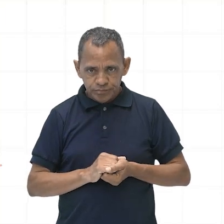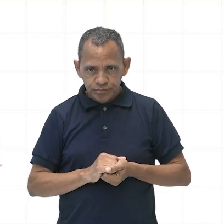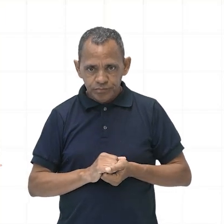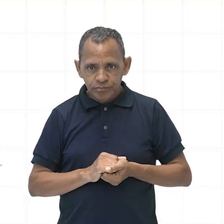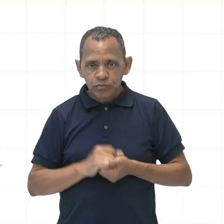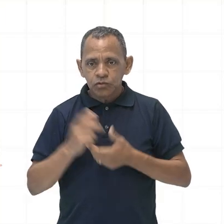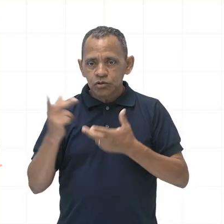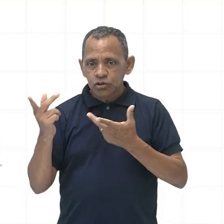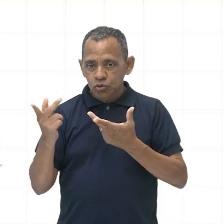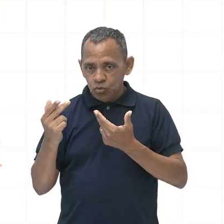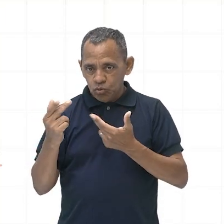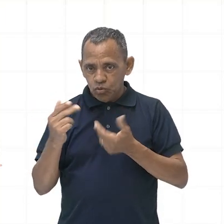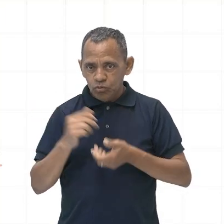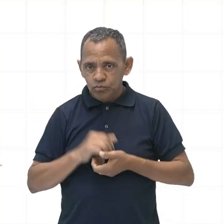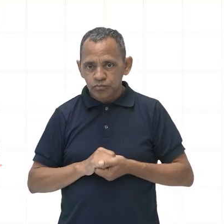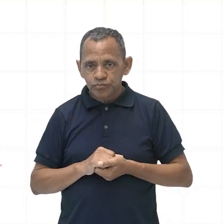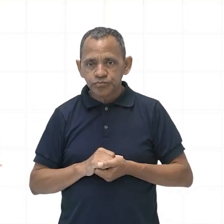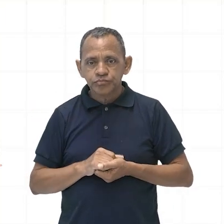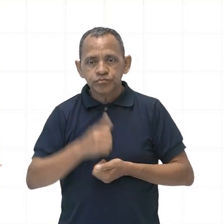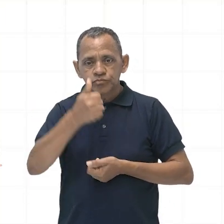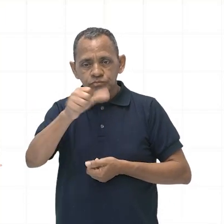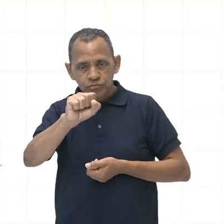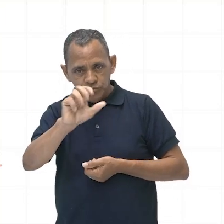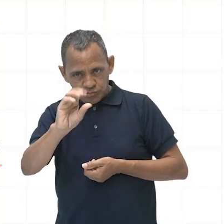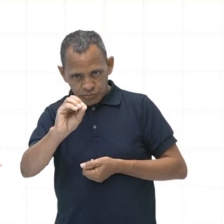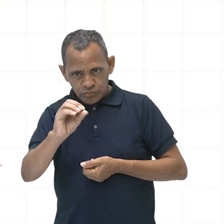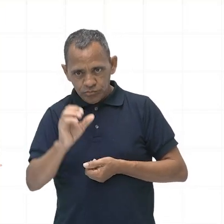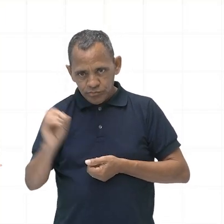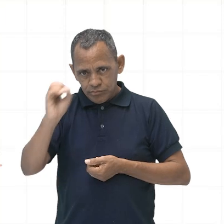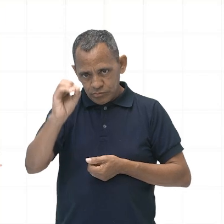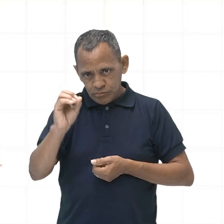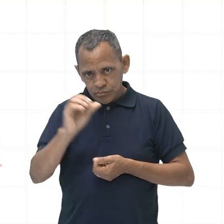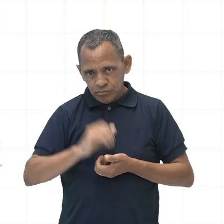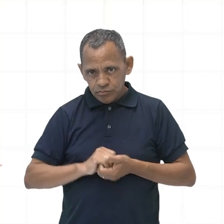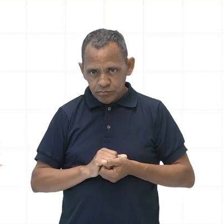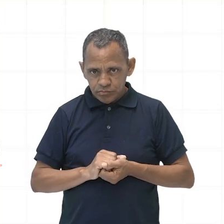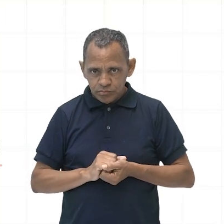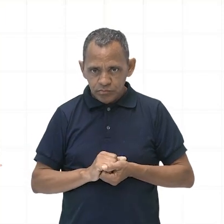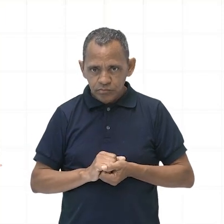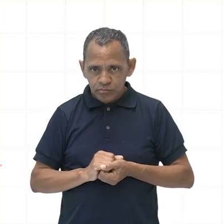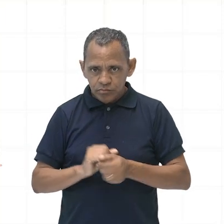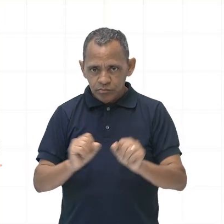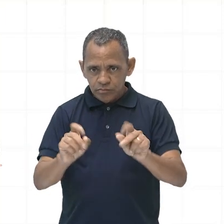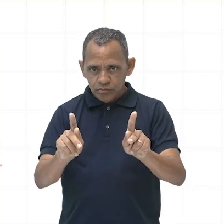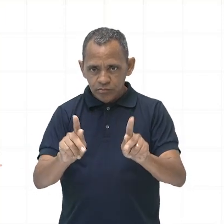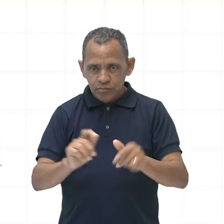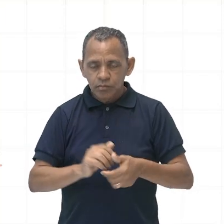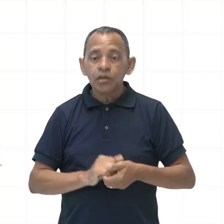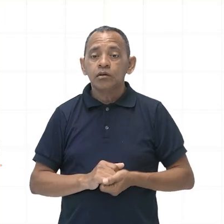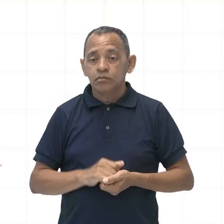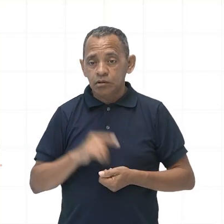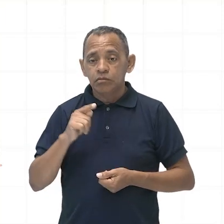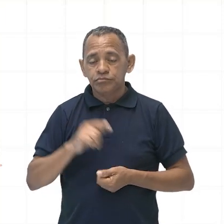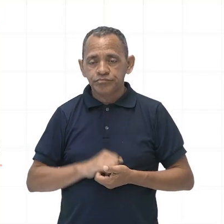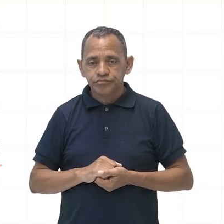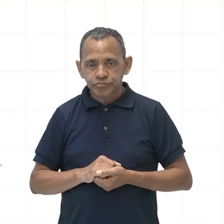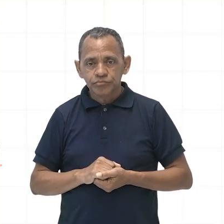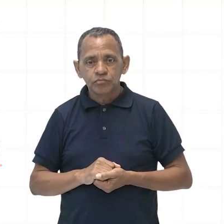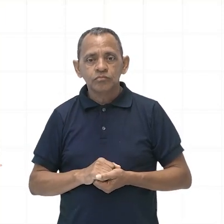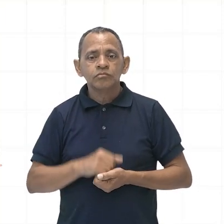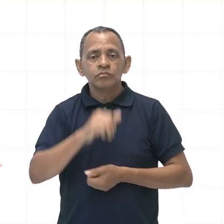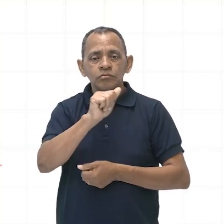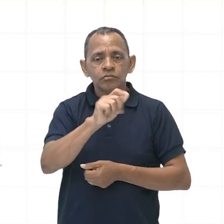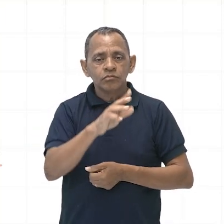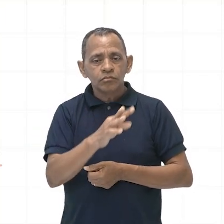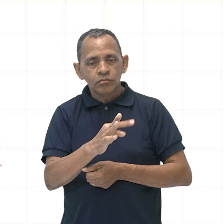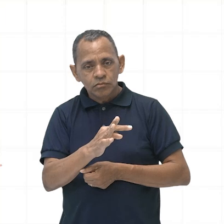é igual a 180 graus. Correto? Esses são os ângulos alternos